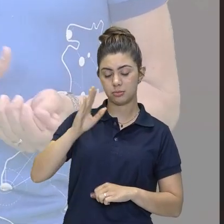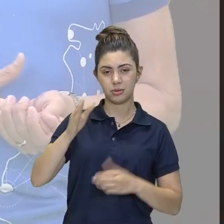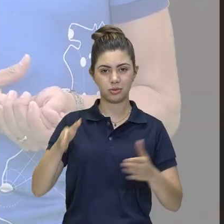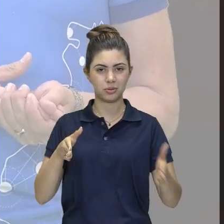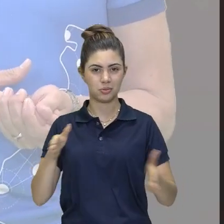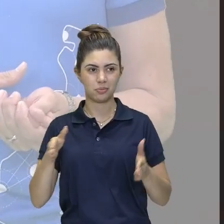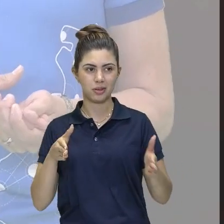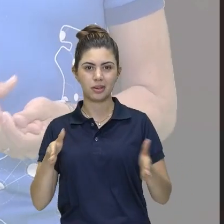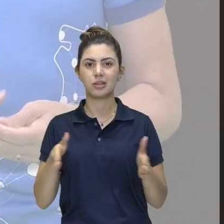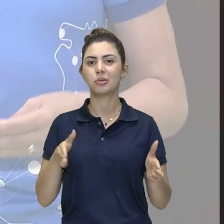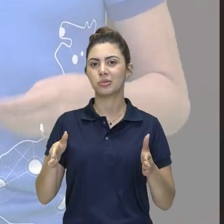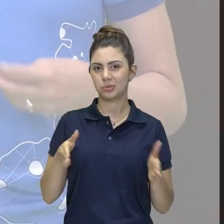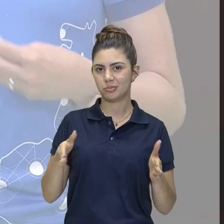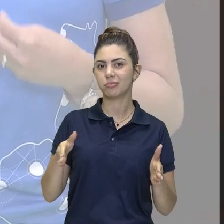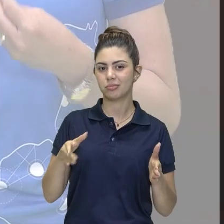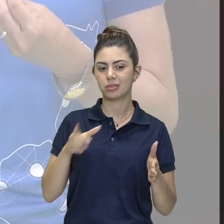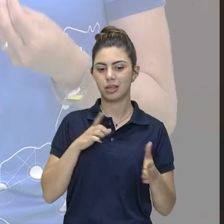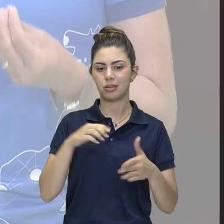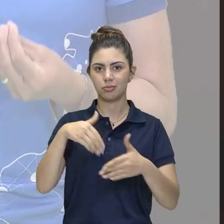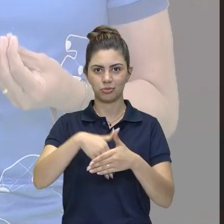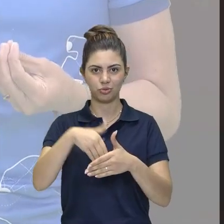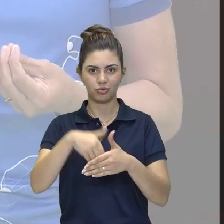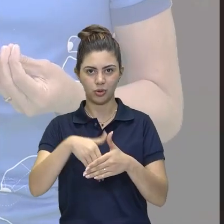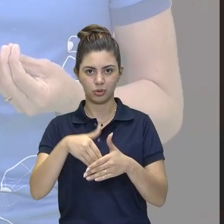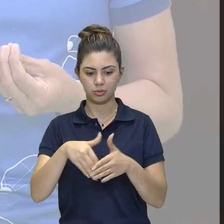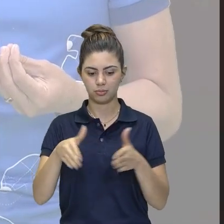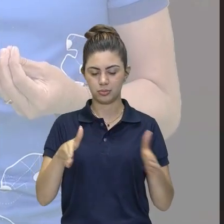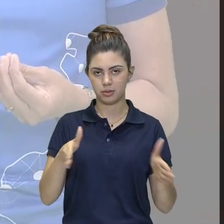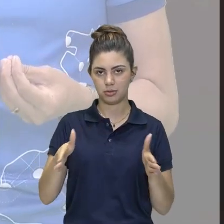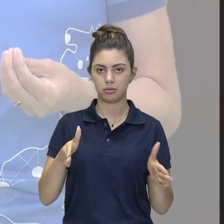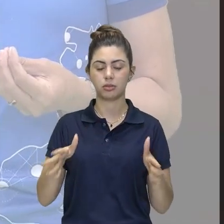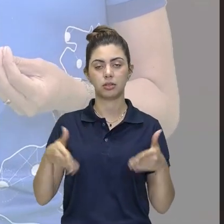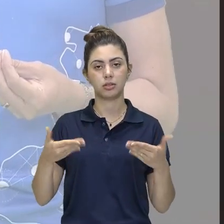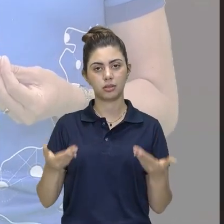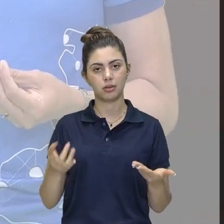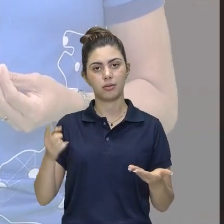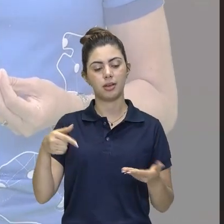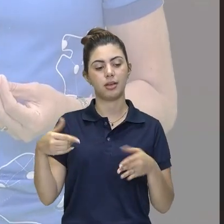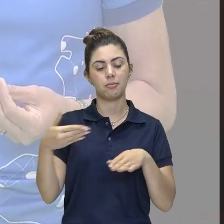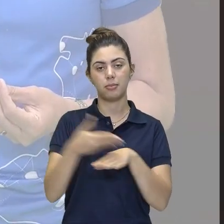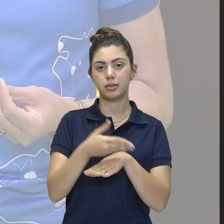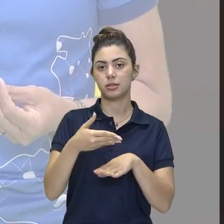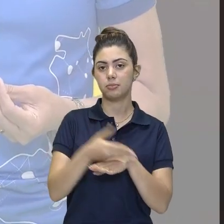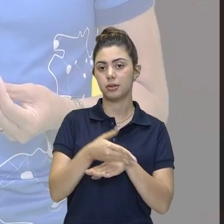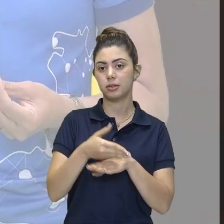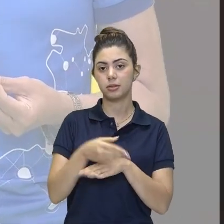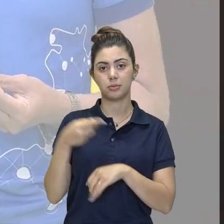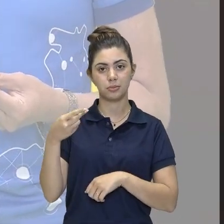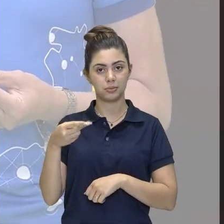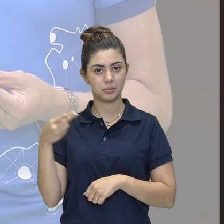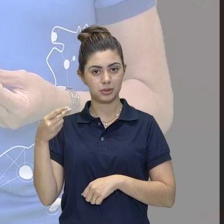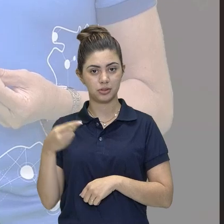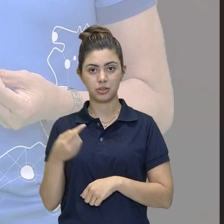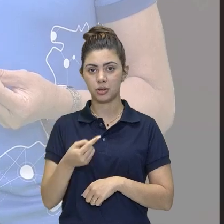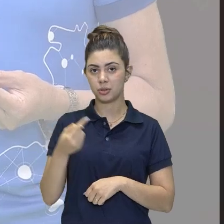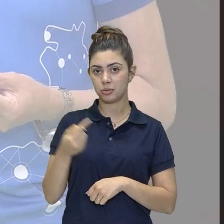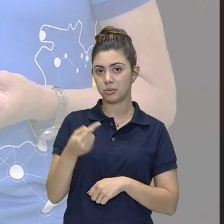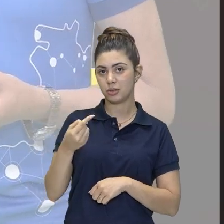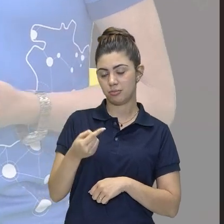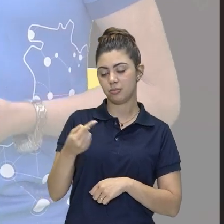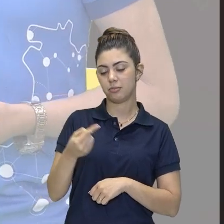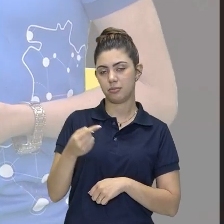eleição, né, nós temos aí uma participação política de primeiro nível, que é